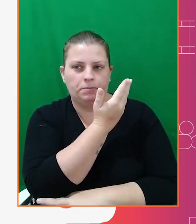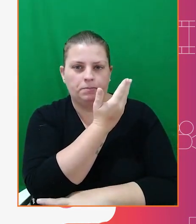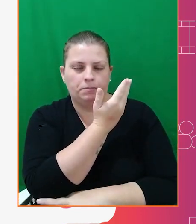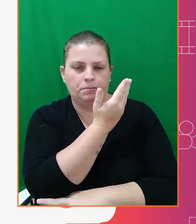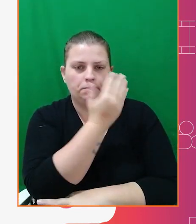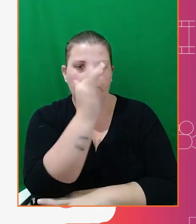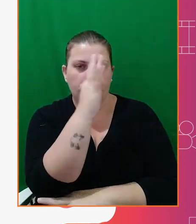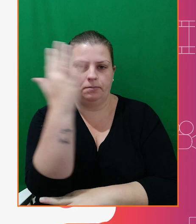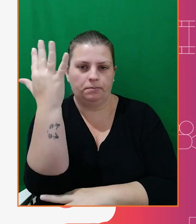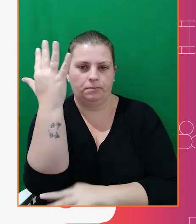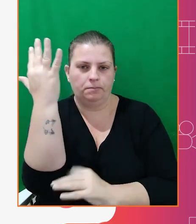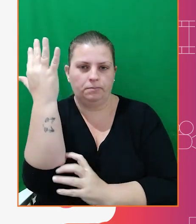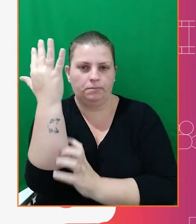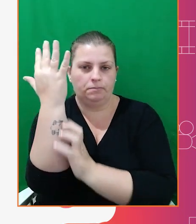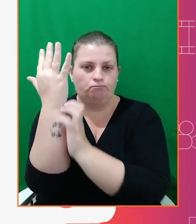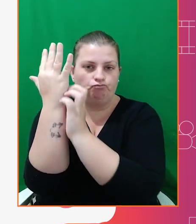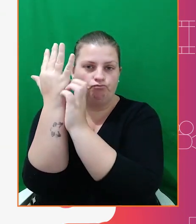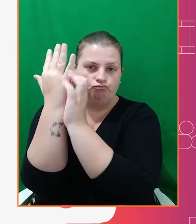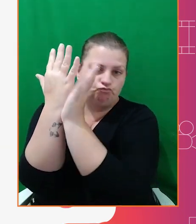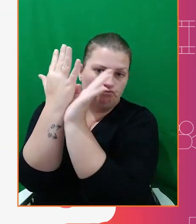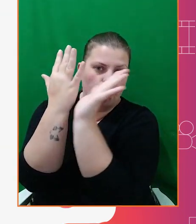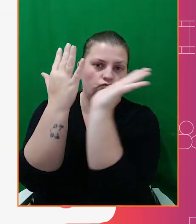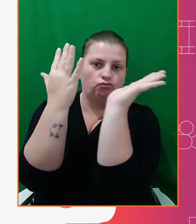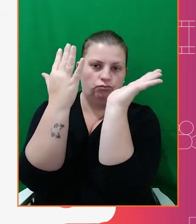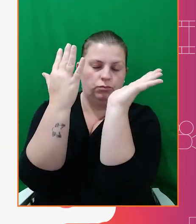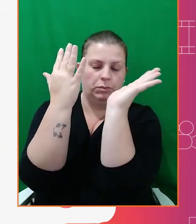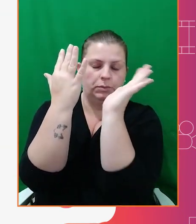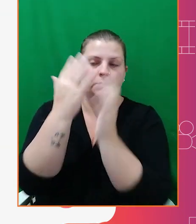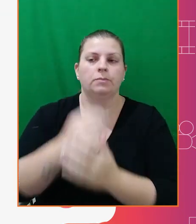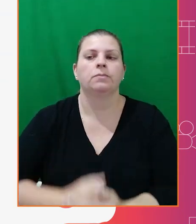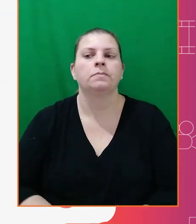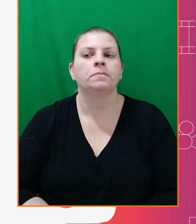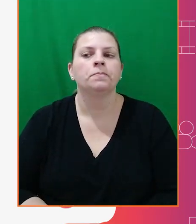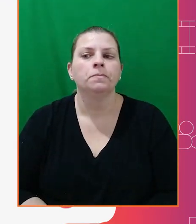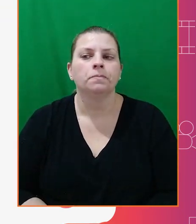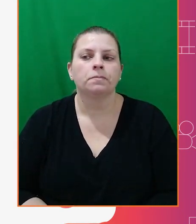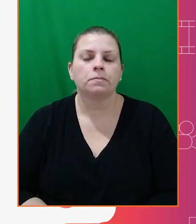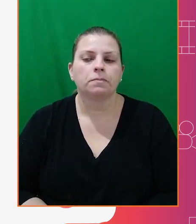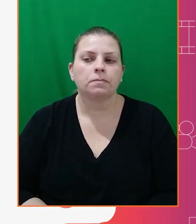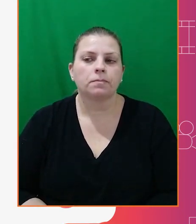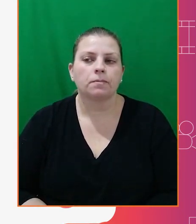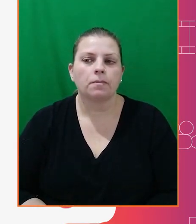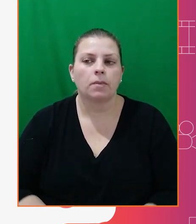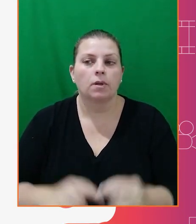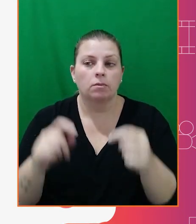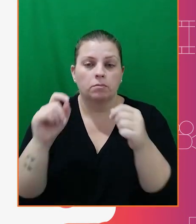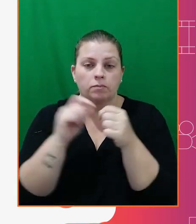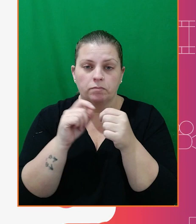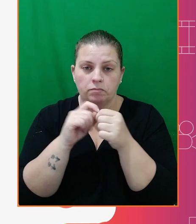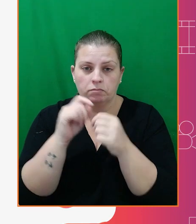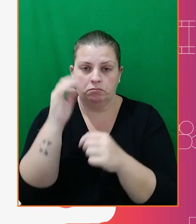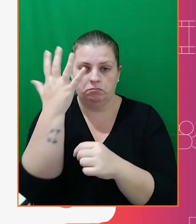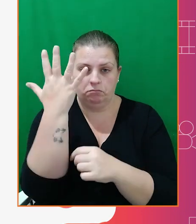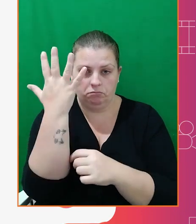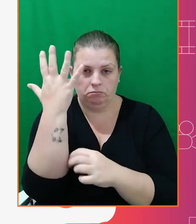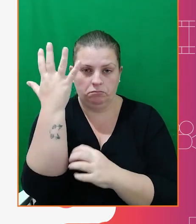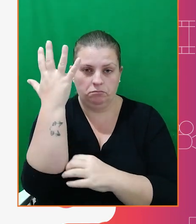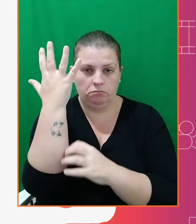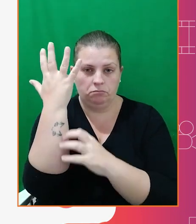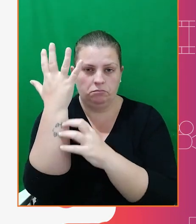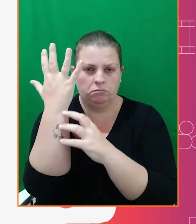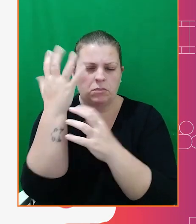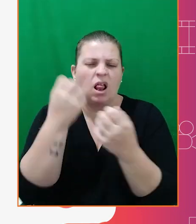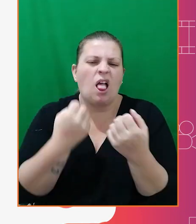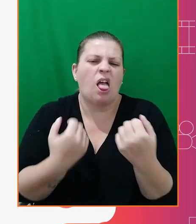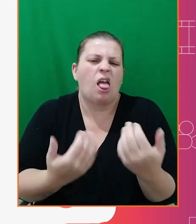com alguns galhos. Para fazer esse tronco, eu só usei o lápis apertando bem de levinho na